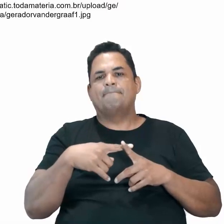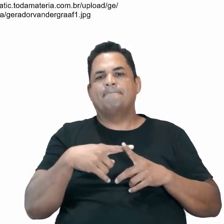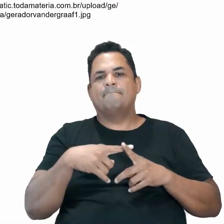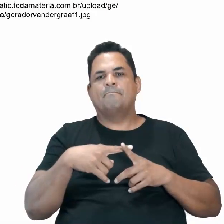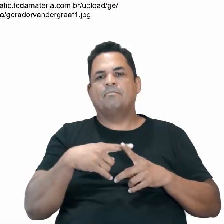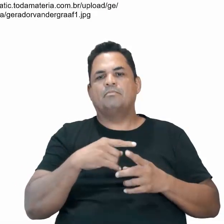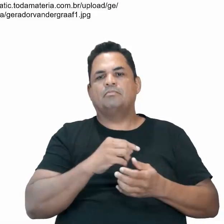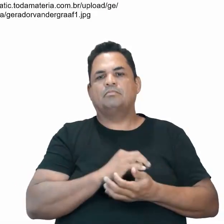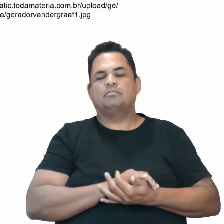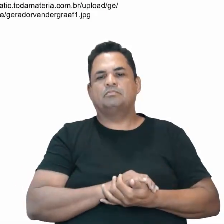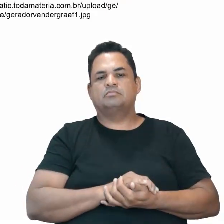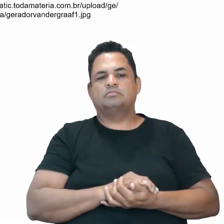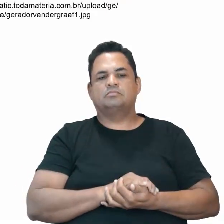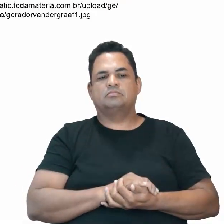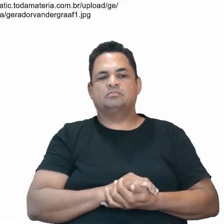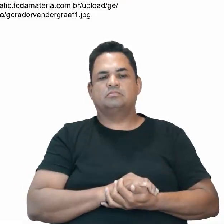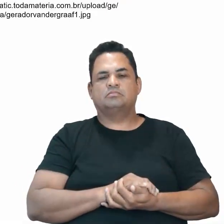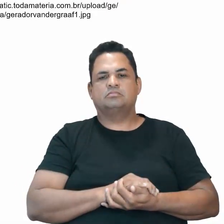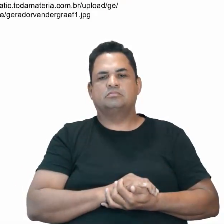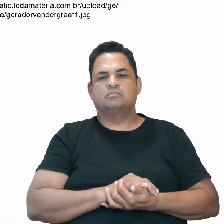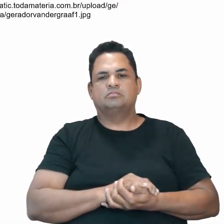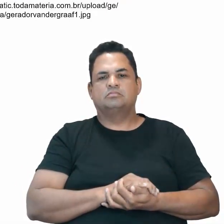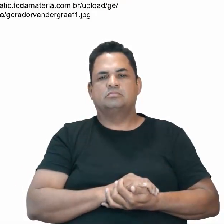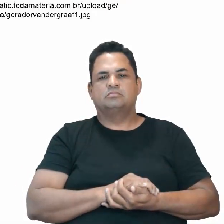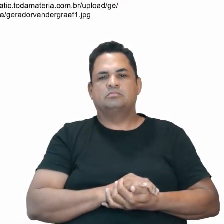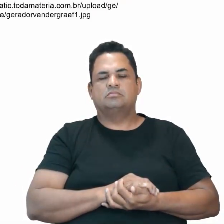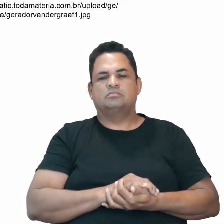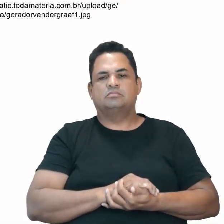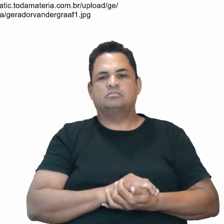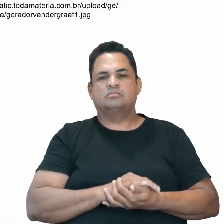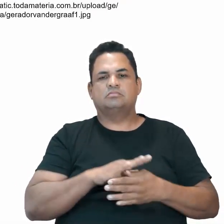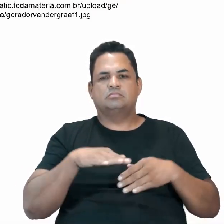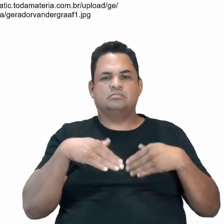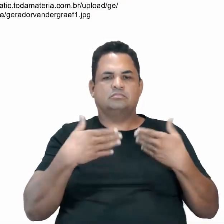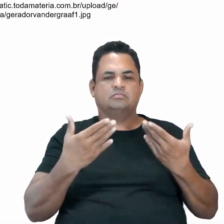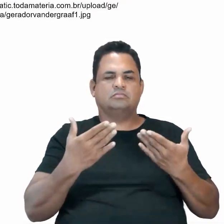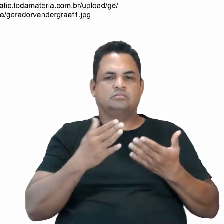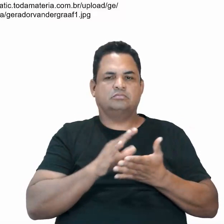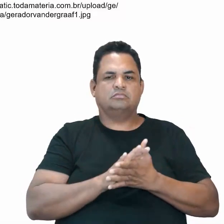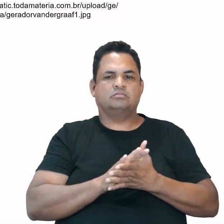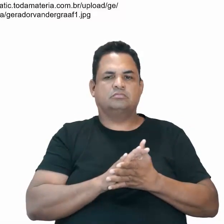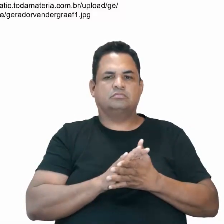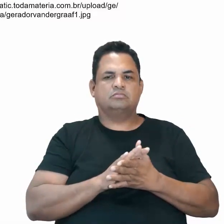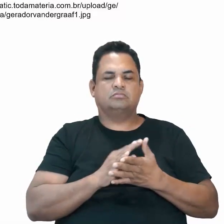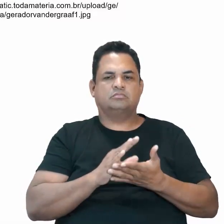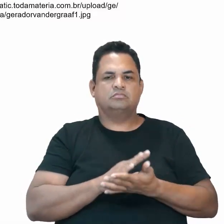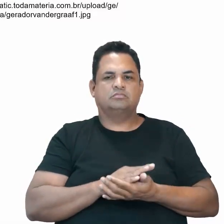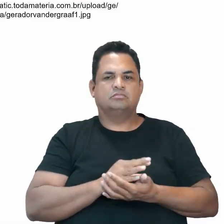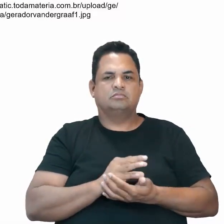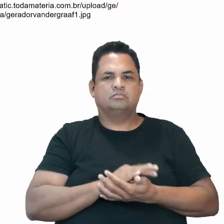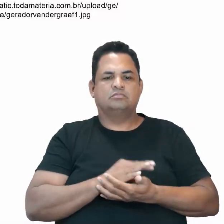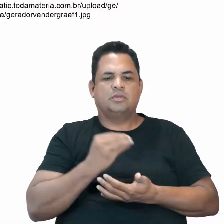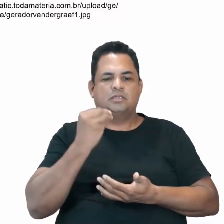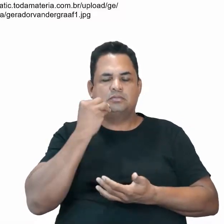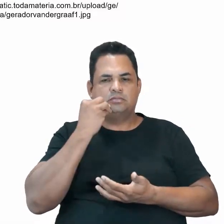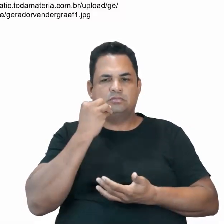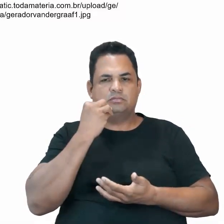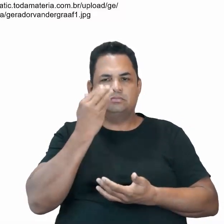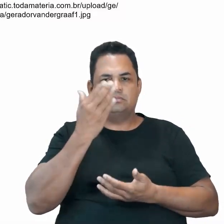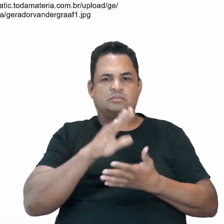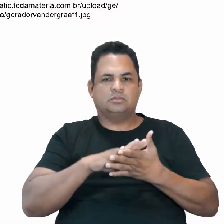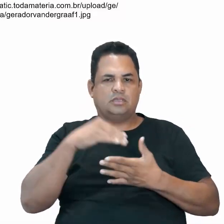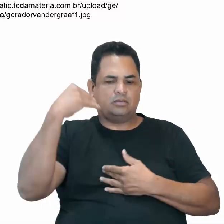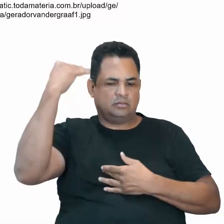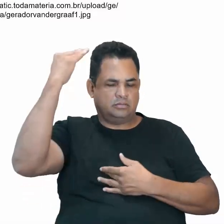tendência é chamar efeito das pontas, aonde a eletricidade vai para as pontas dos cabelos e aí eles são mais leves e